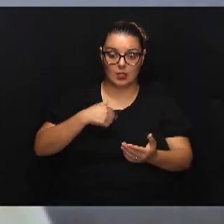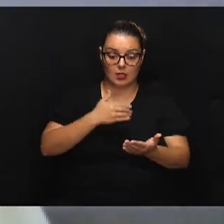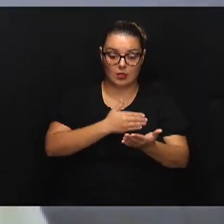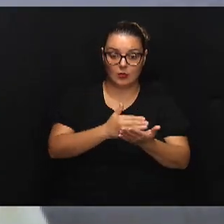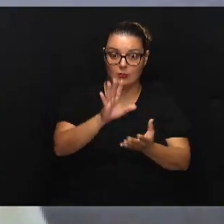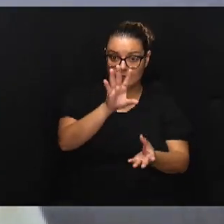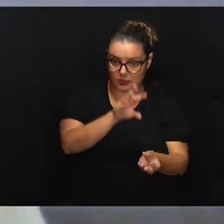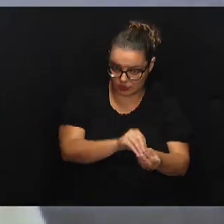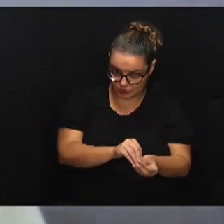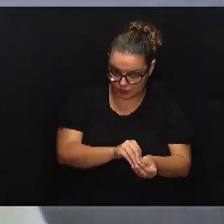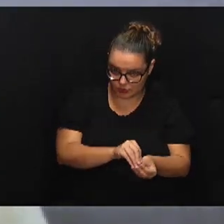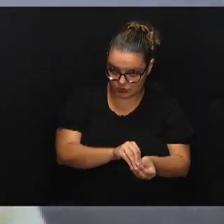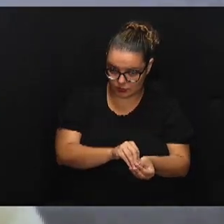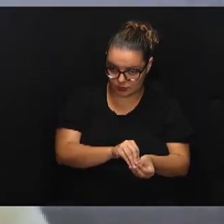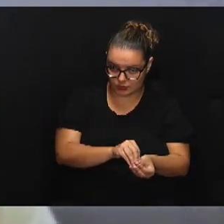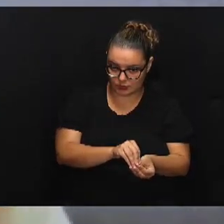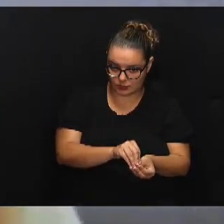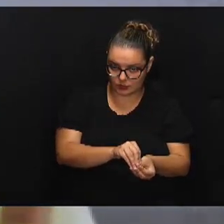concluo.